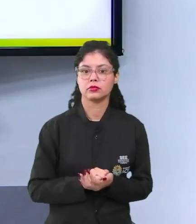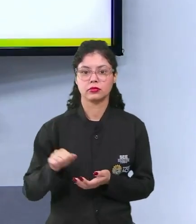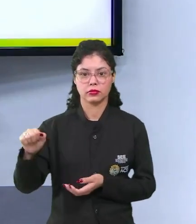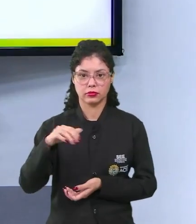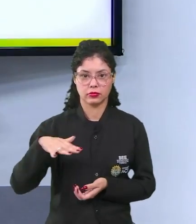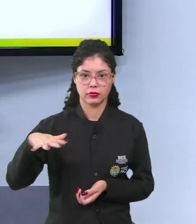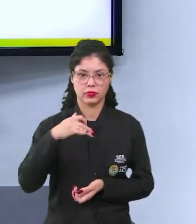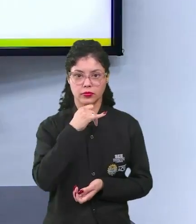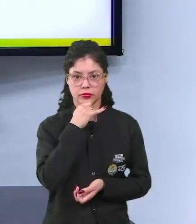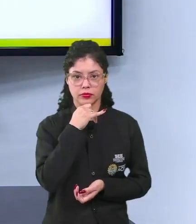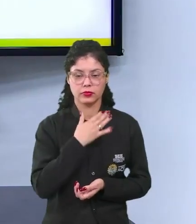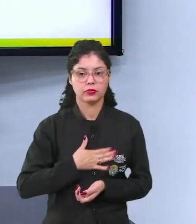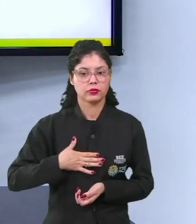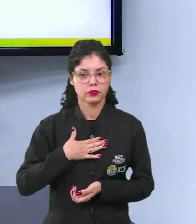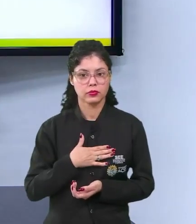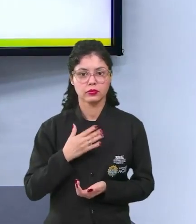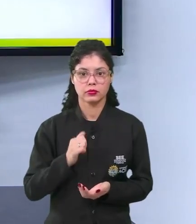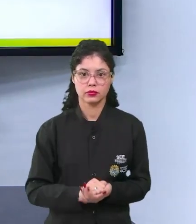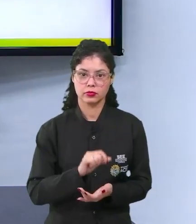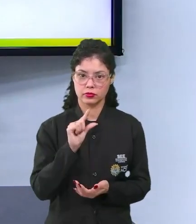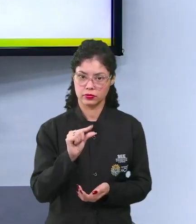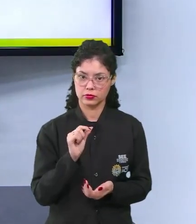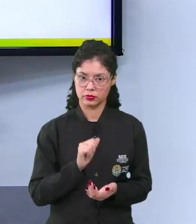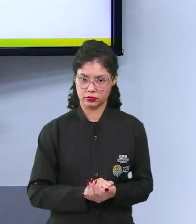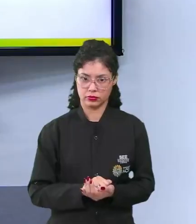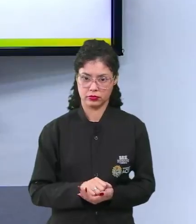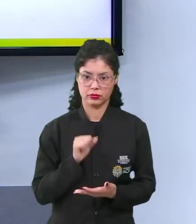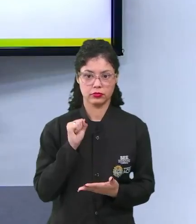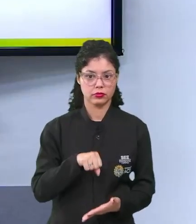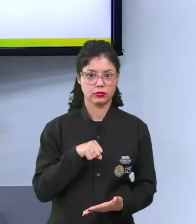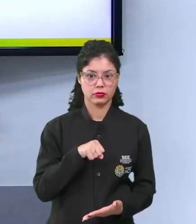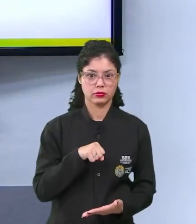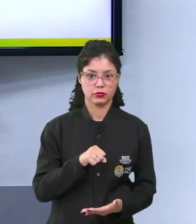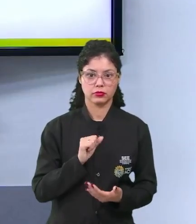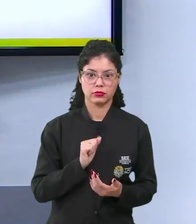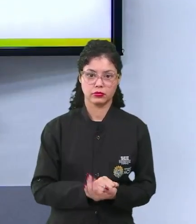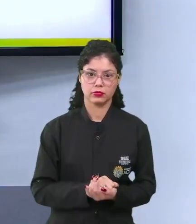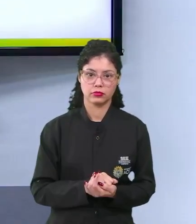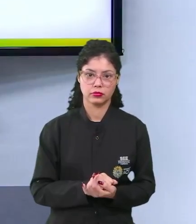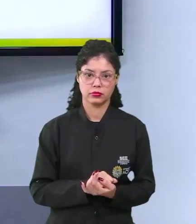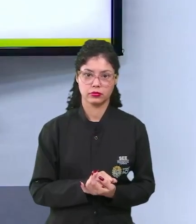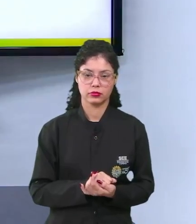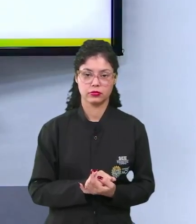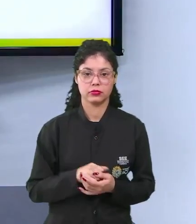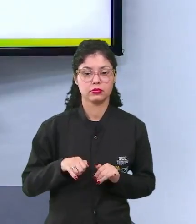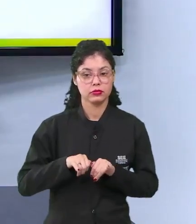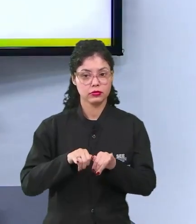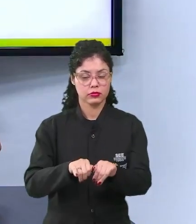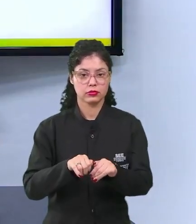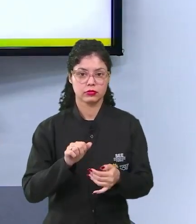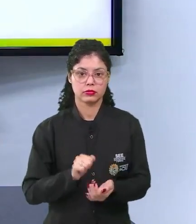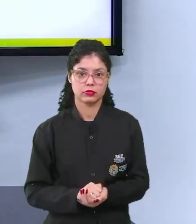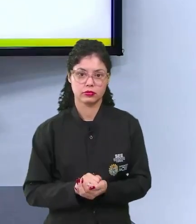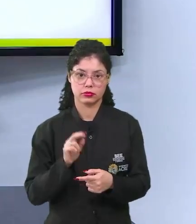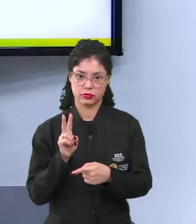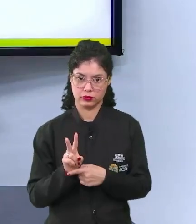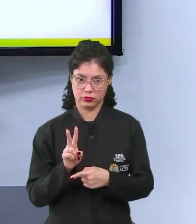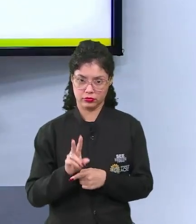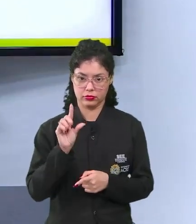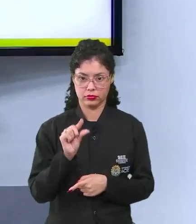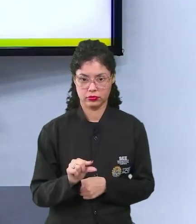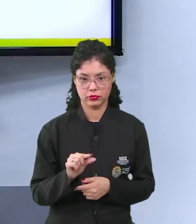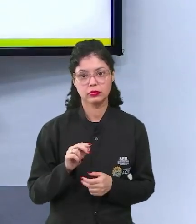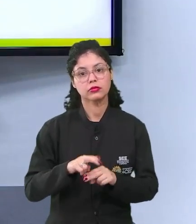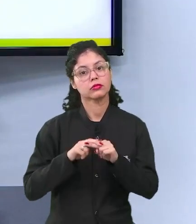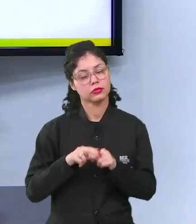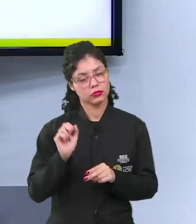Eu, por exemplo, eu gosto de levar pouquíssimas sacolinhas do supermercado para casa. É uma contribuição muito pequena,